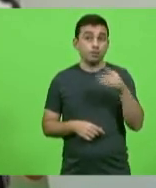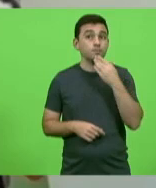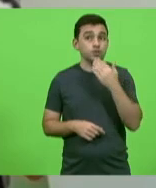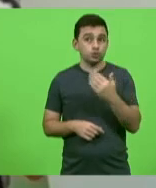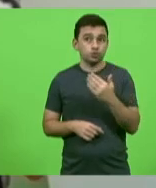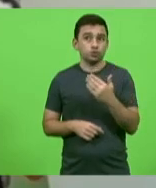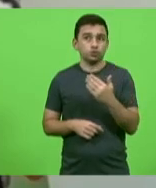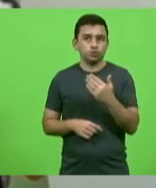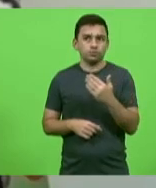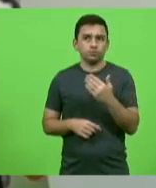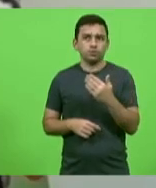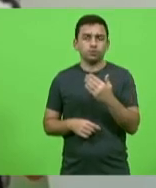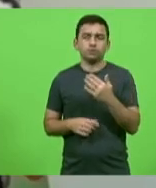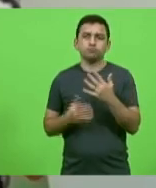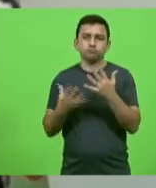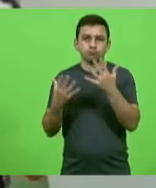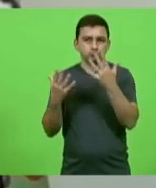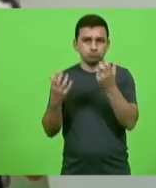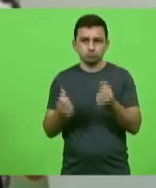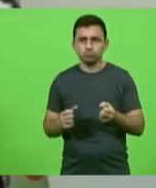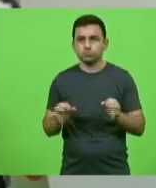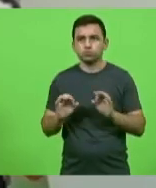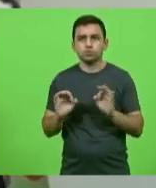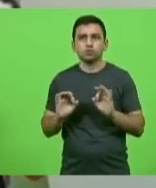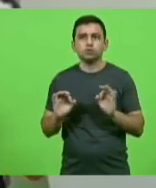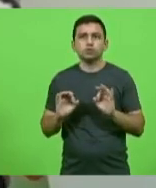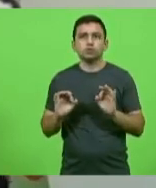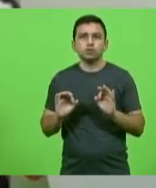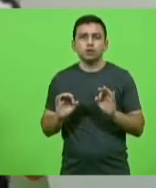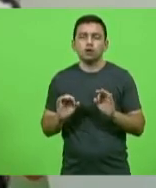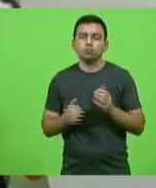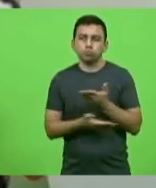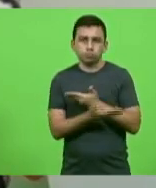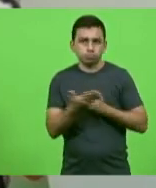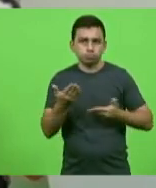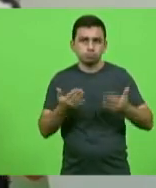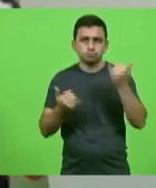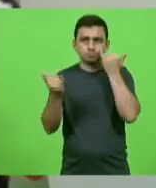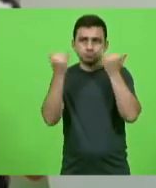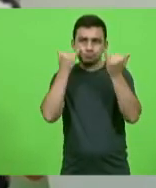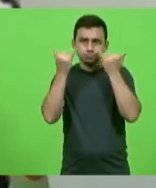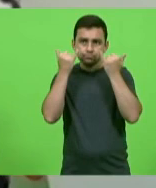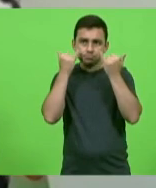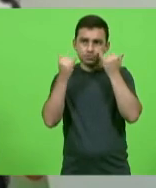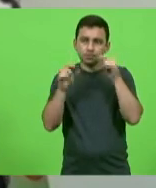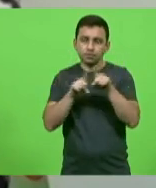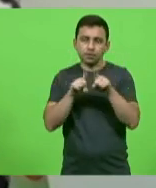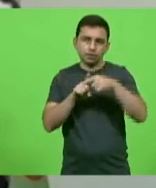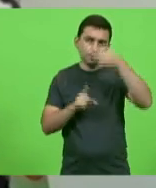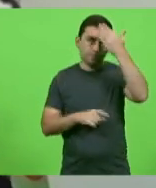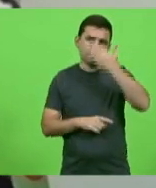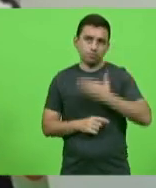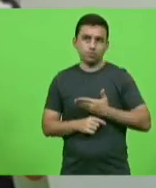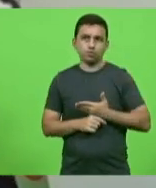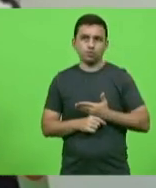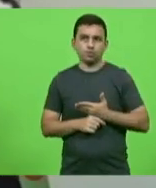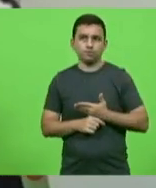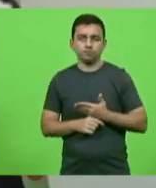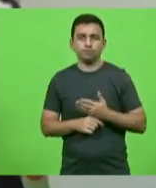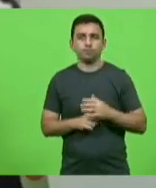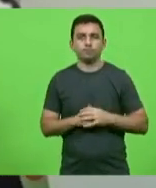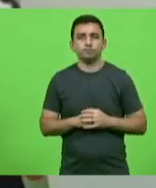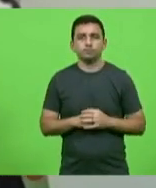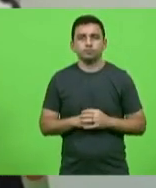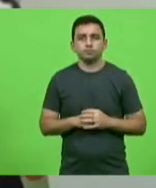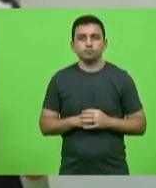dando ciência acerca do indeferimento do pedido de compartilhamento de elementos de informação e da prova que instrui os